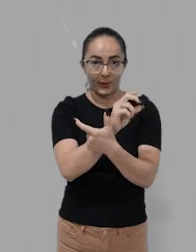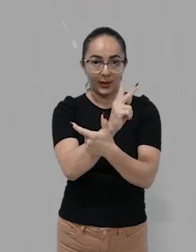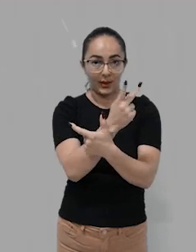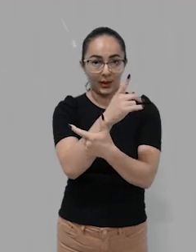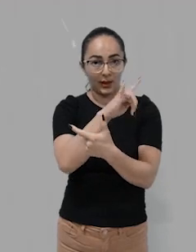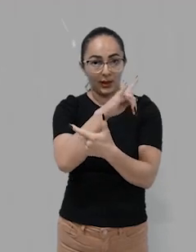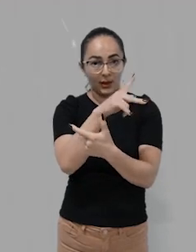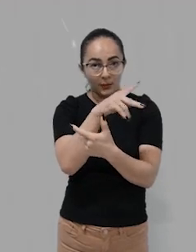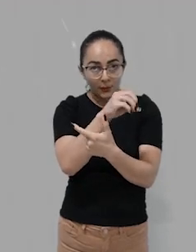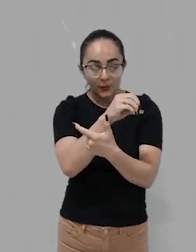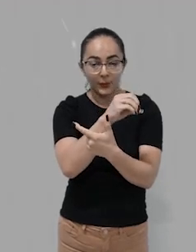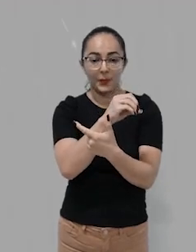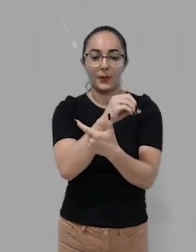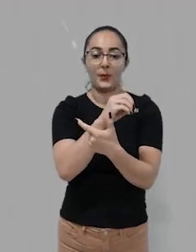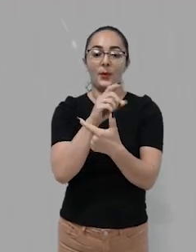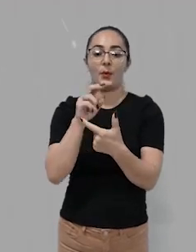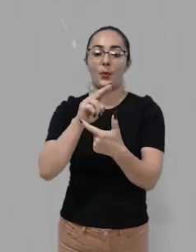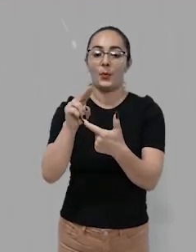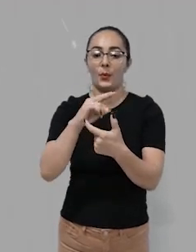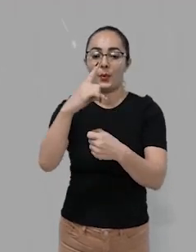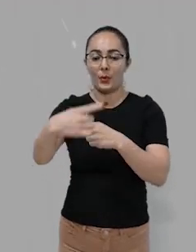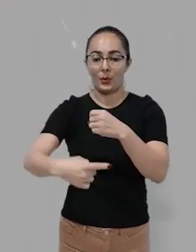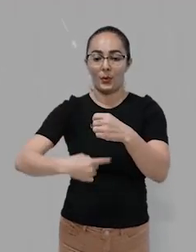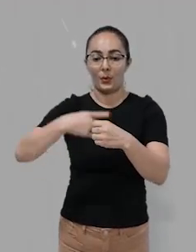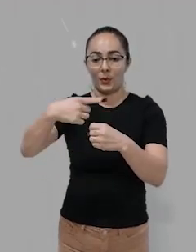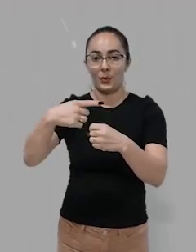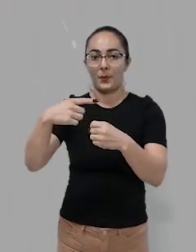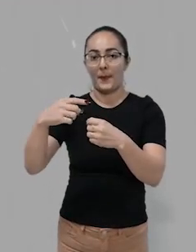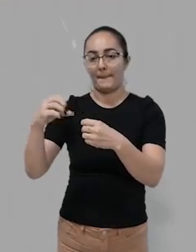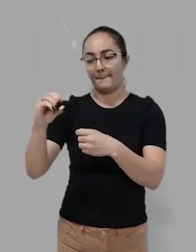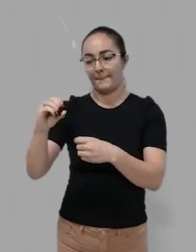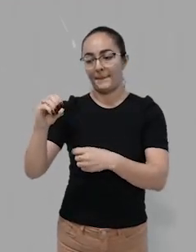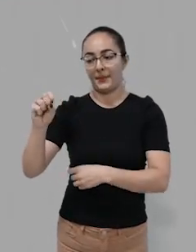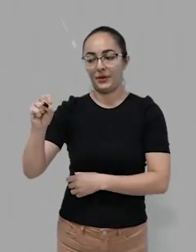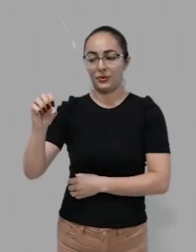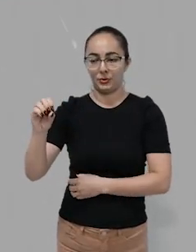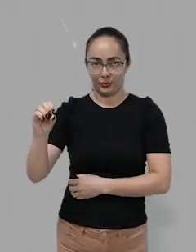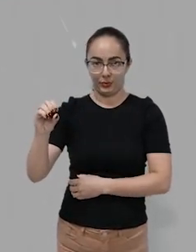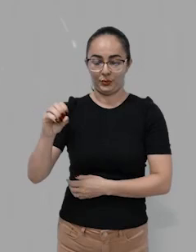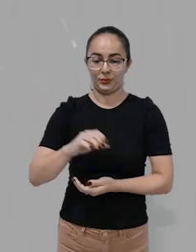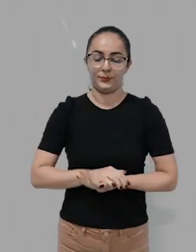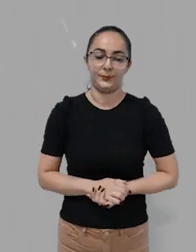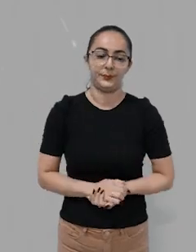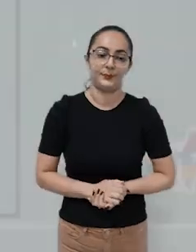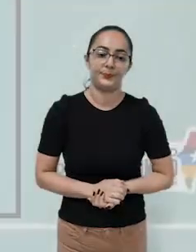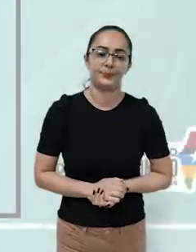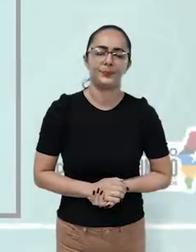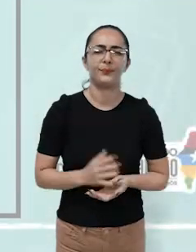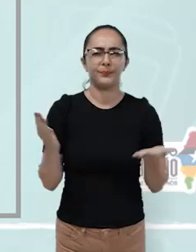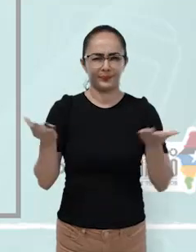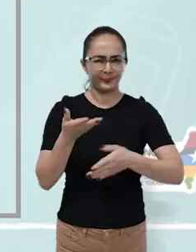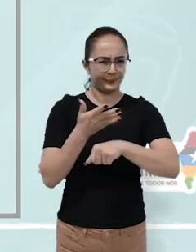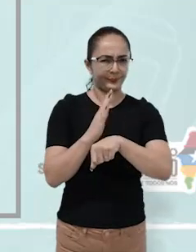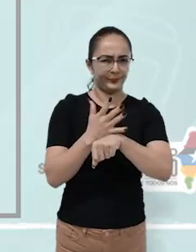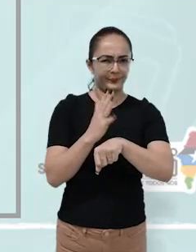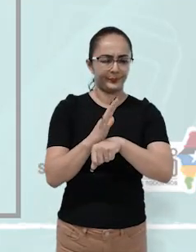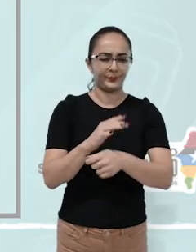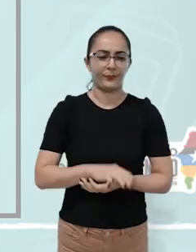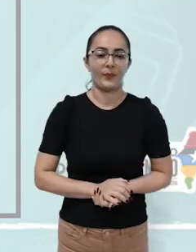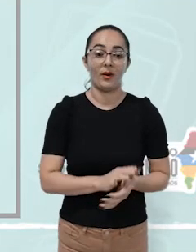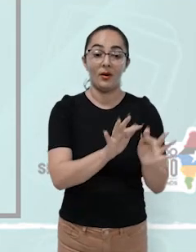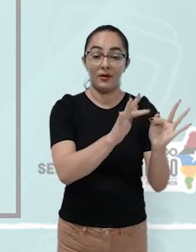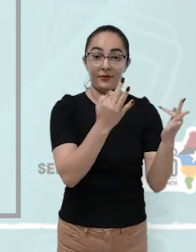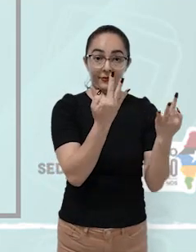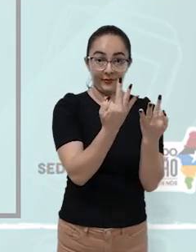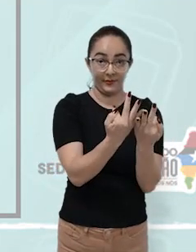com a partícula ouso. Vamos ver isso aqui na prática, turma. Então, para a família 7A, quem